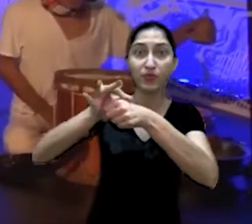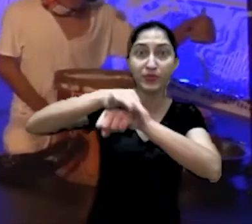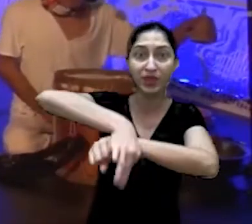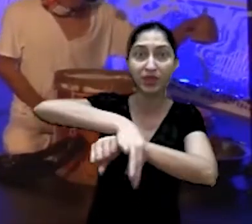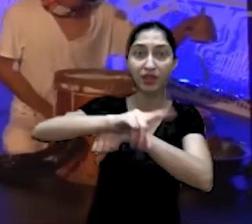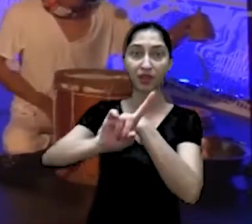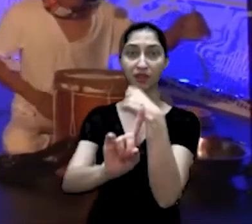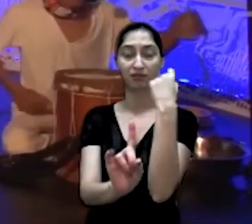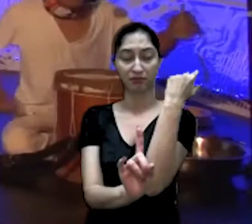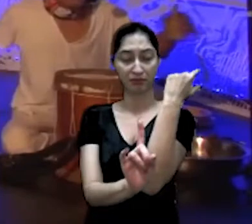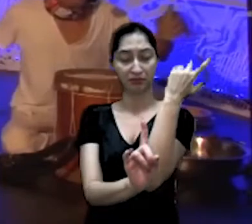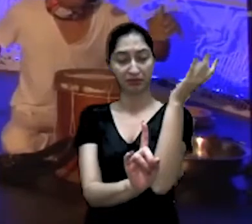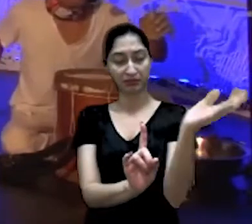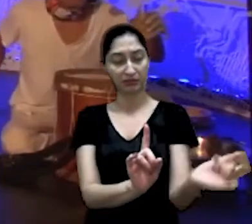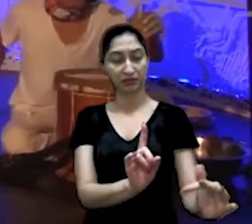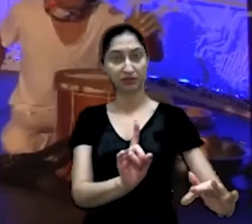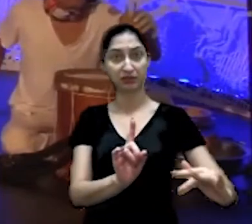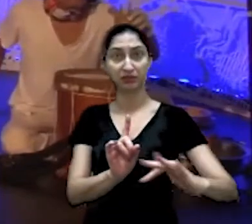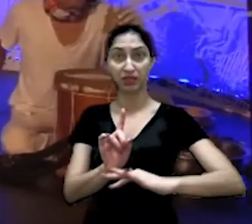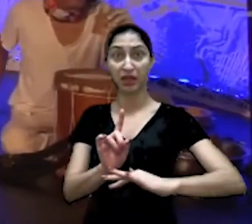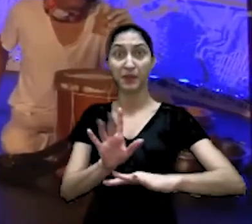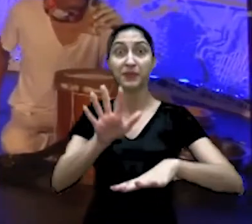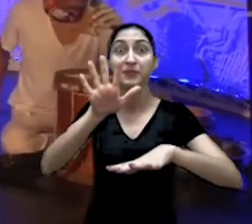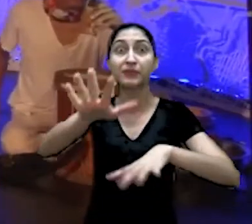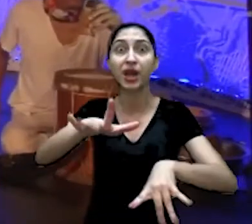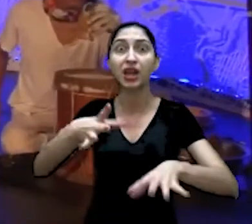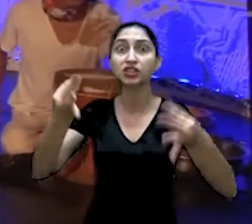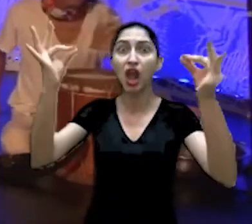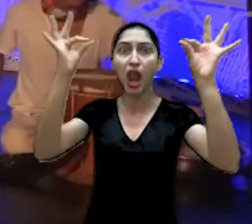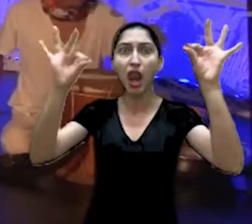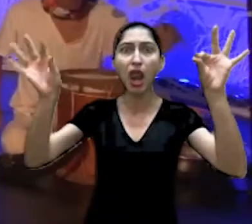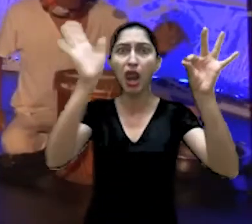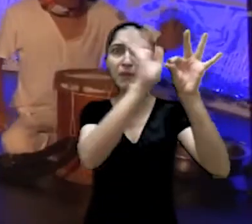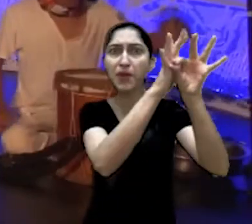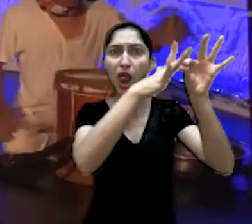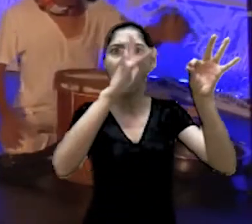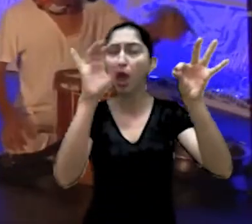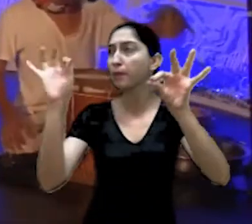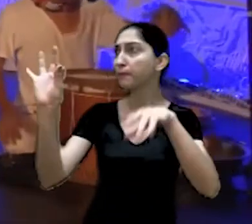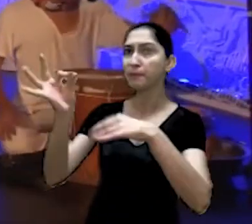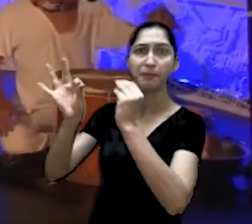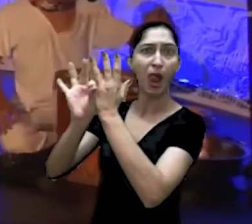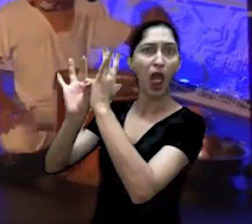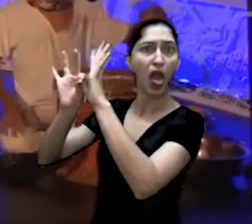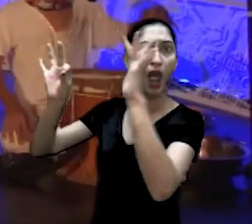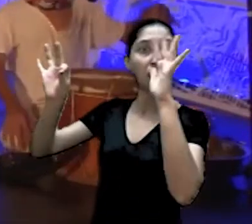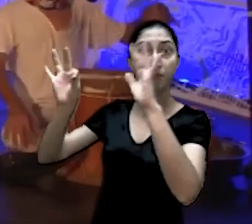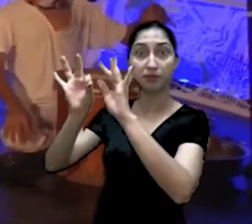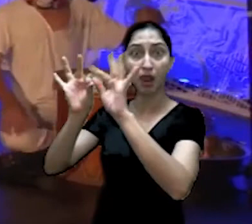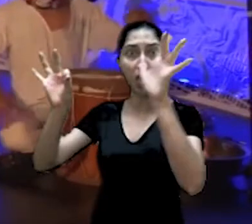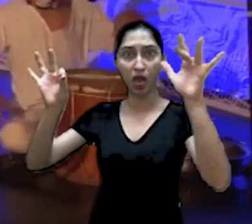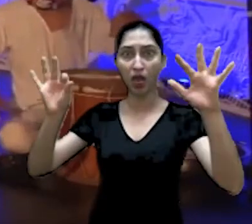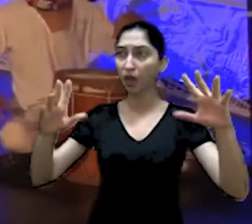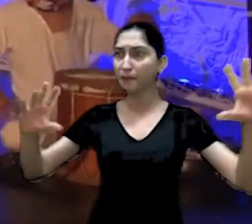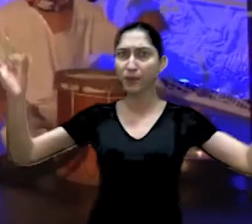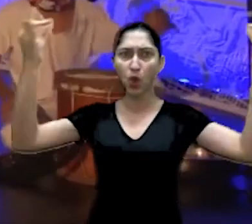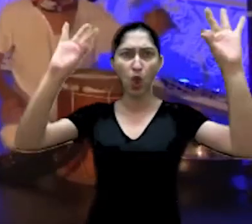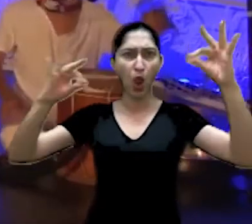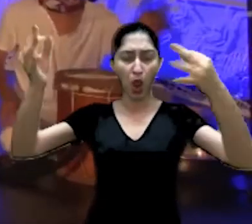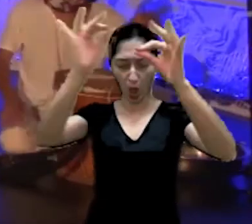apareceram, iluminaram a fazenda inteira. E é claro, as formigas correram de medo